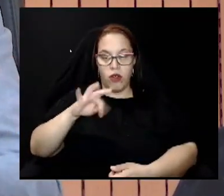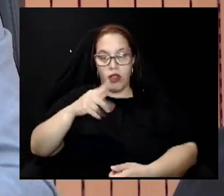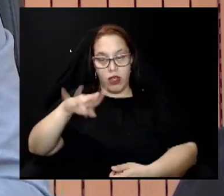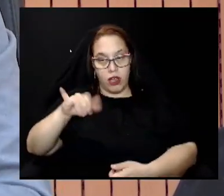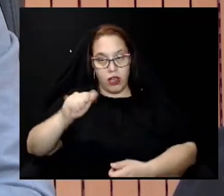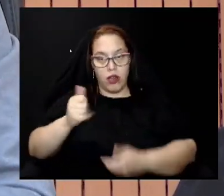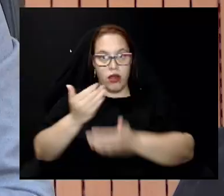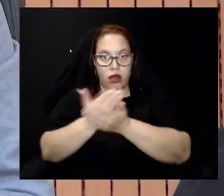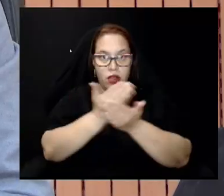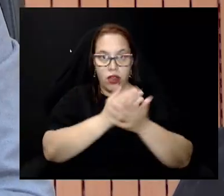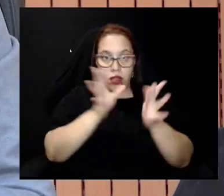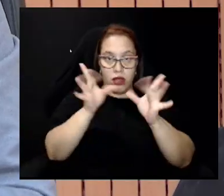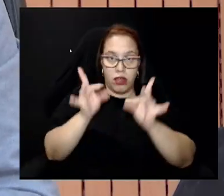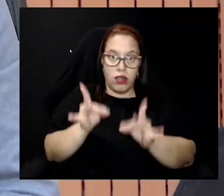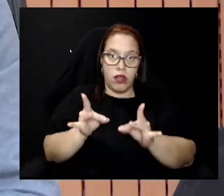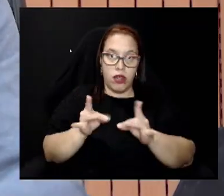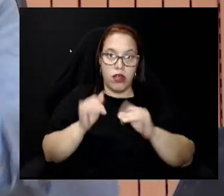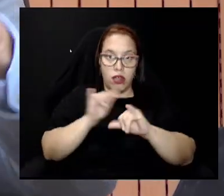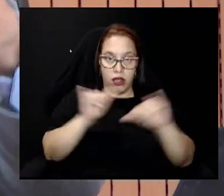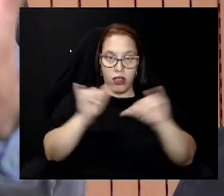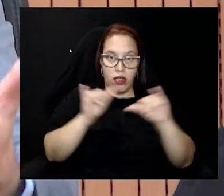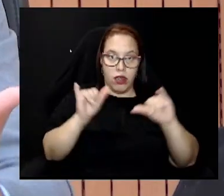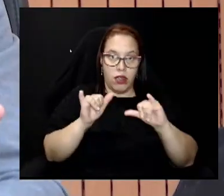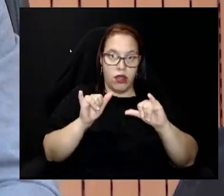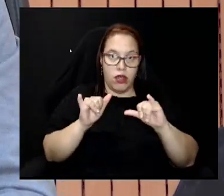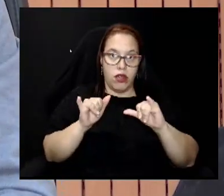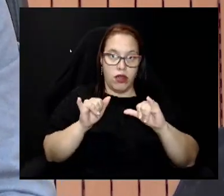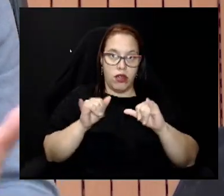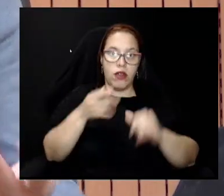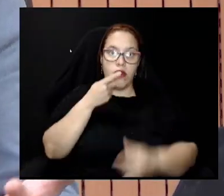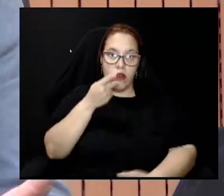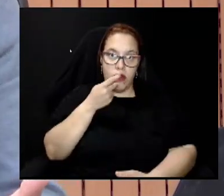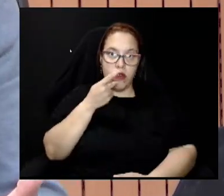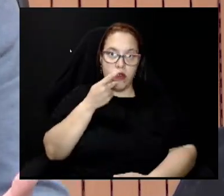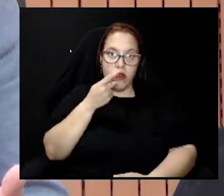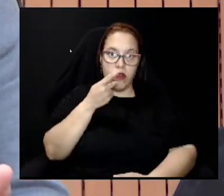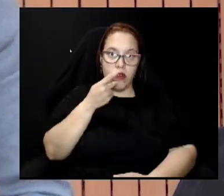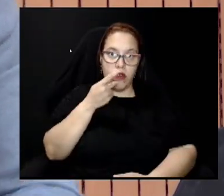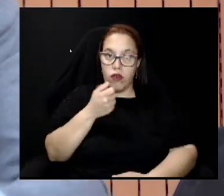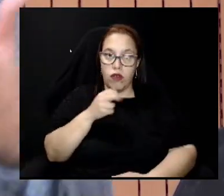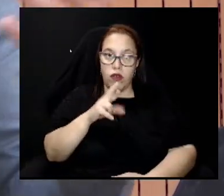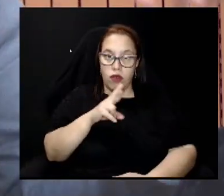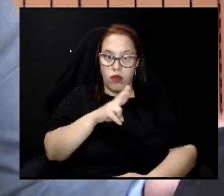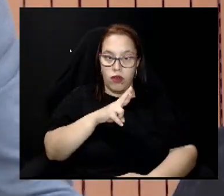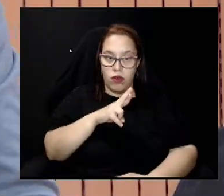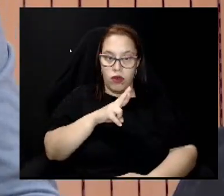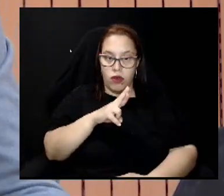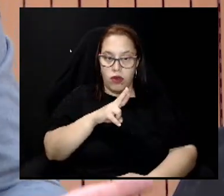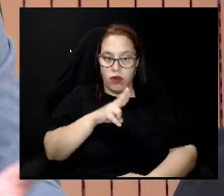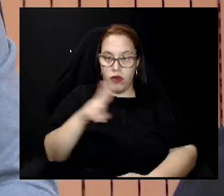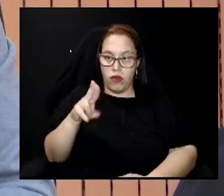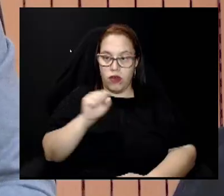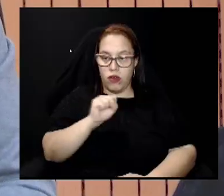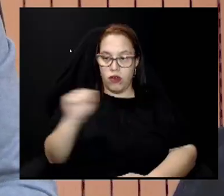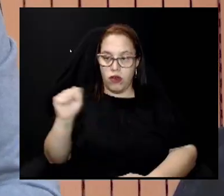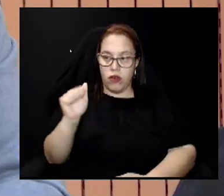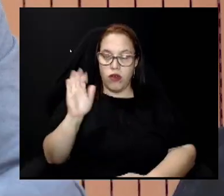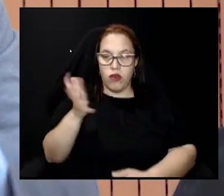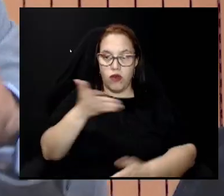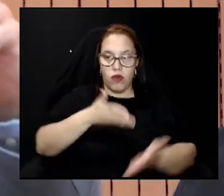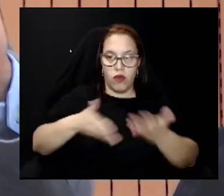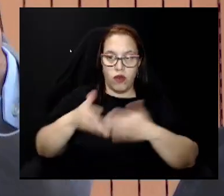essa reportagem falando ser uma medicação russa, na verdade é uma medicação que já está circulando no